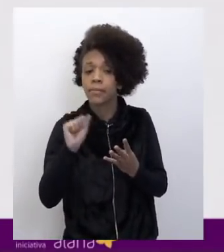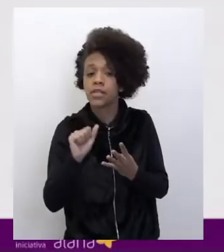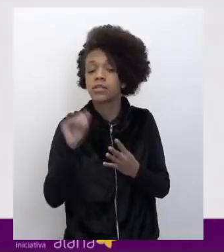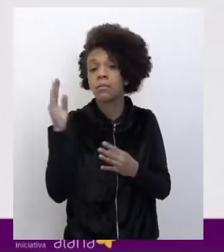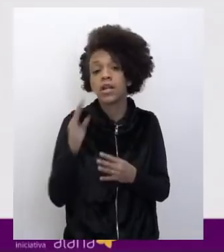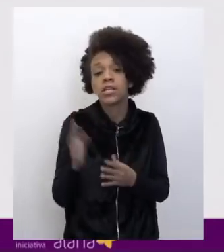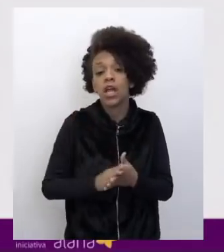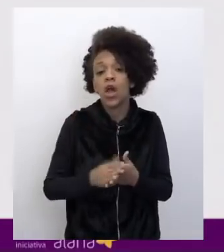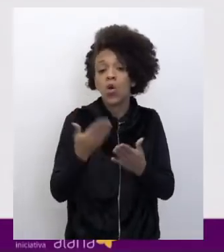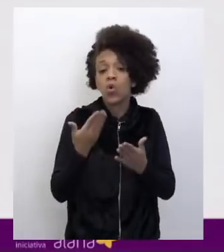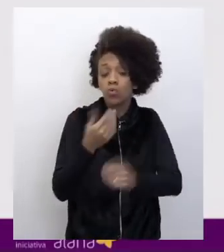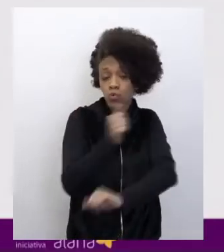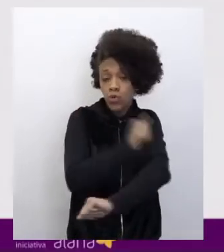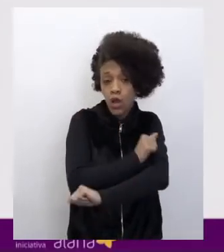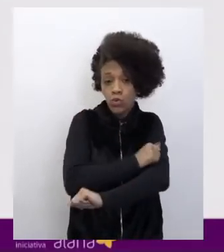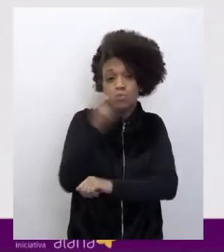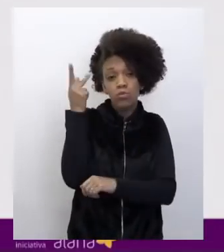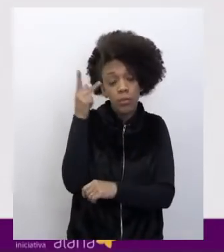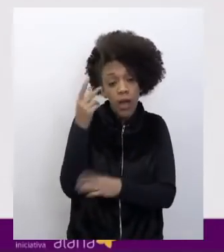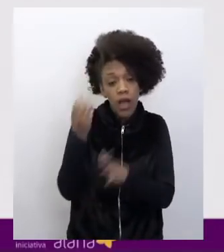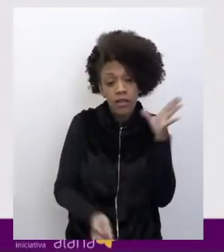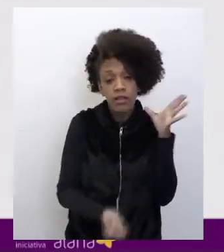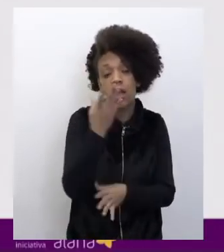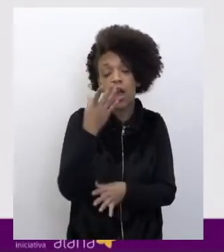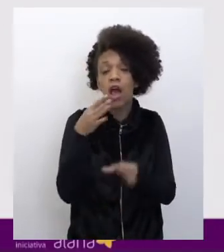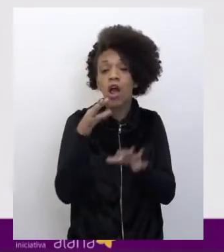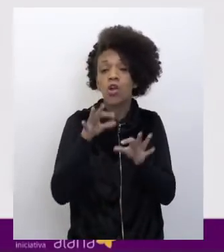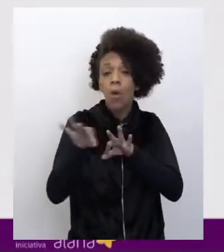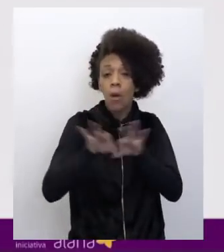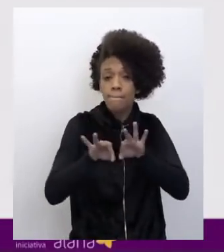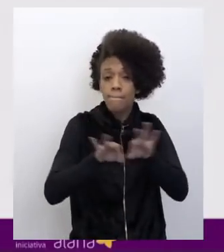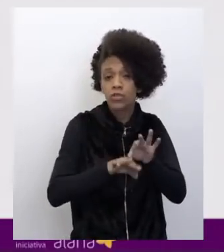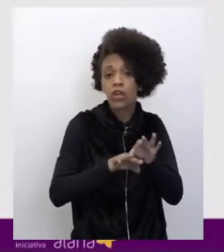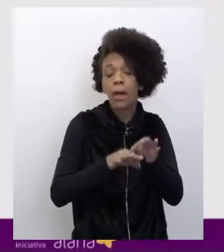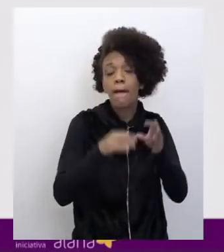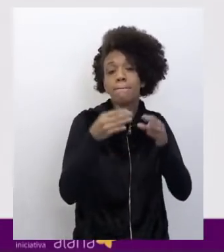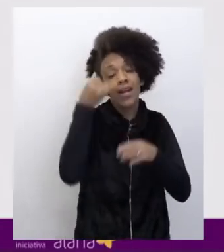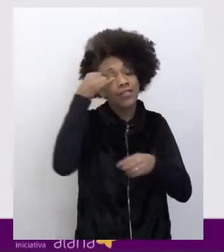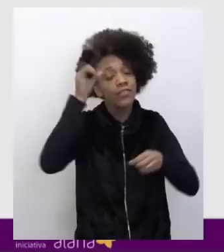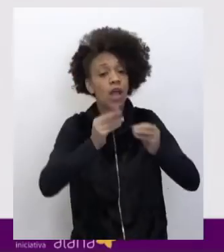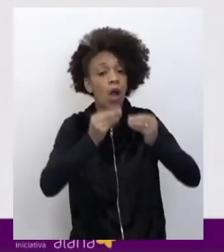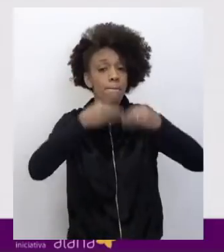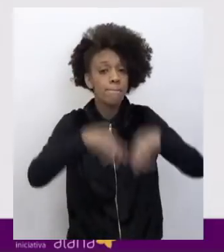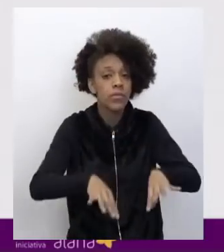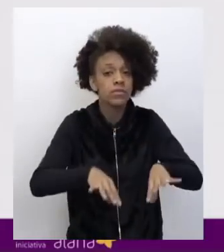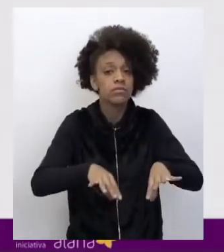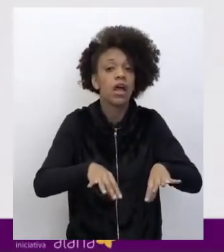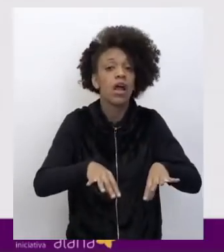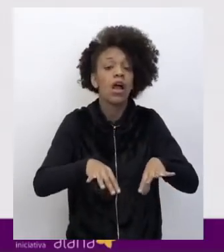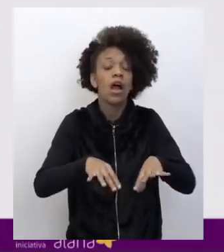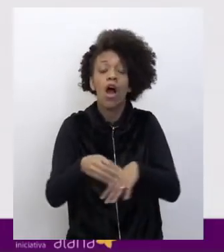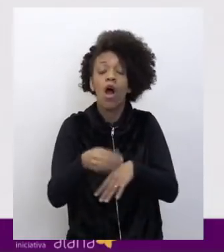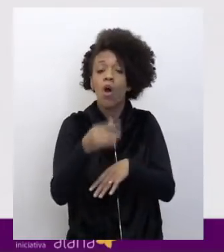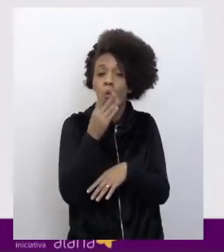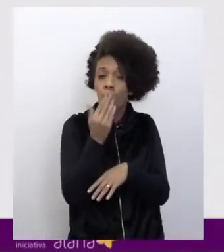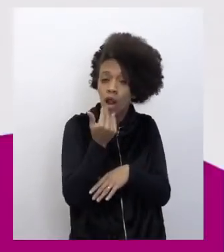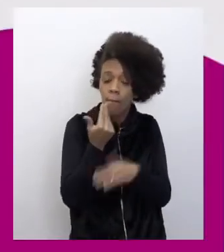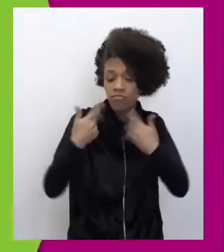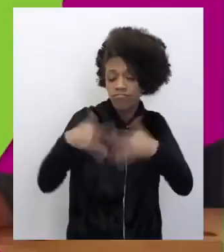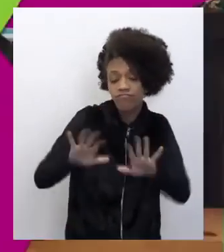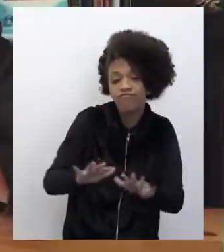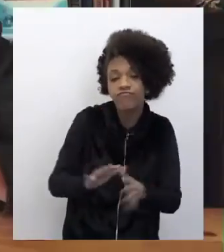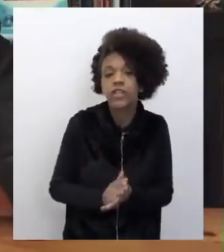Lins, São Paulo, criaram um projeto para minimizar o desperdício de alimentos e ajudar a diminuir o impacto ambiental em sua